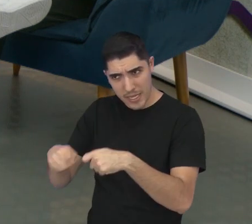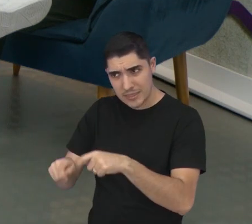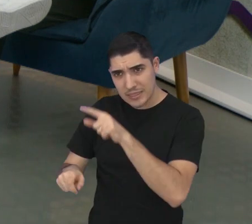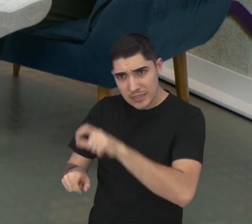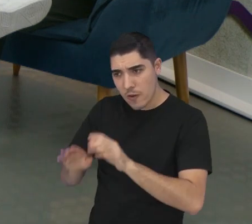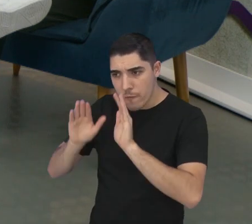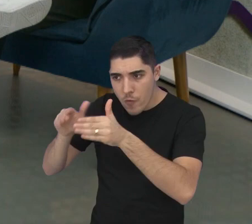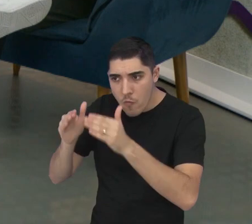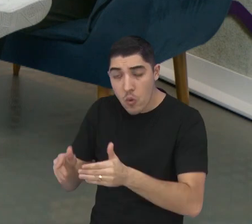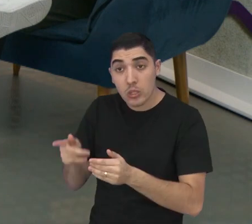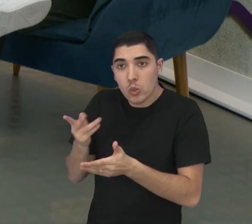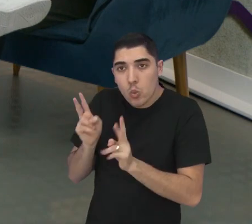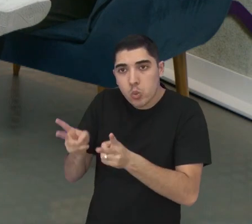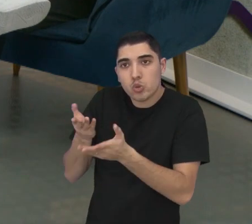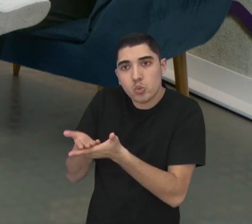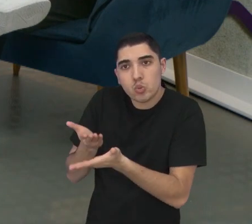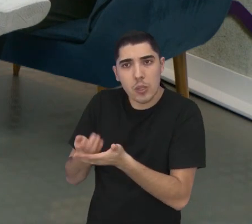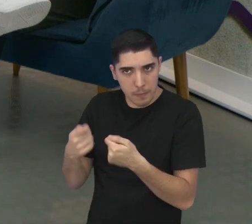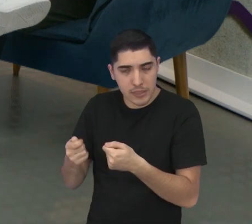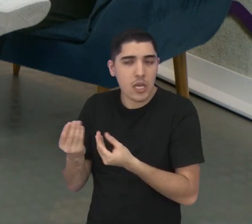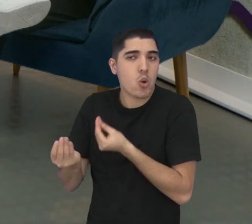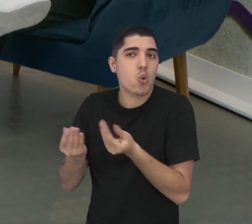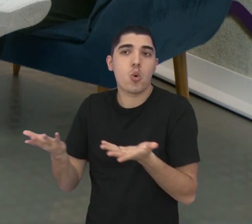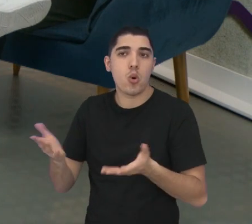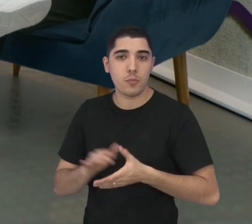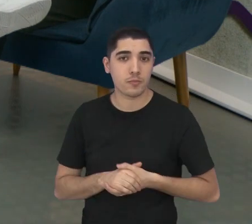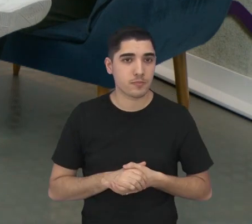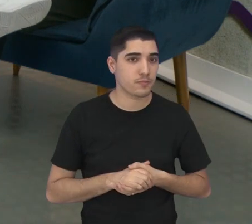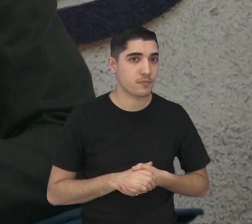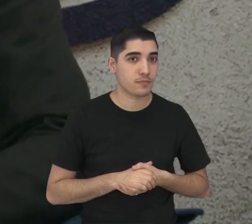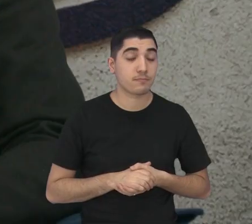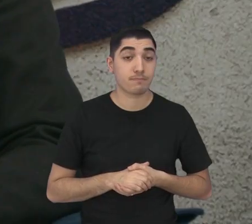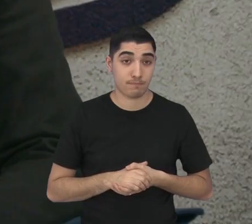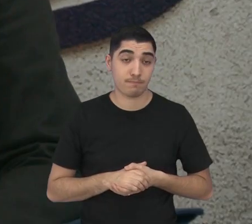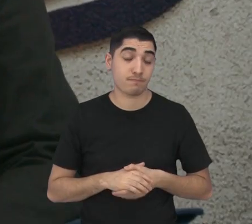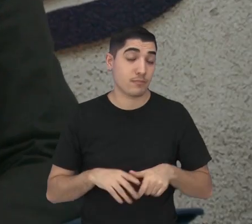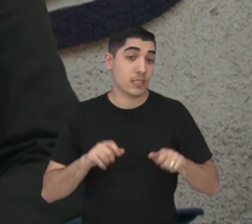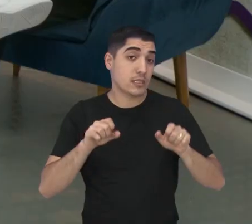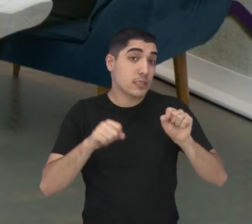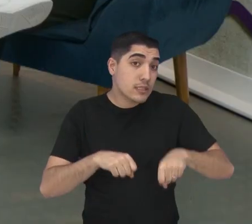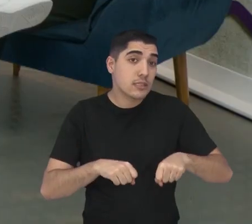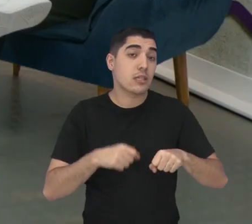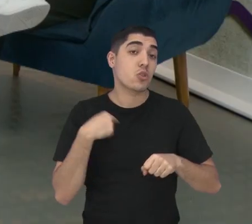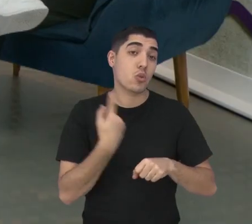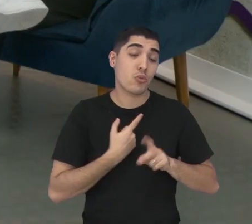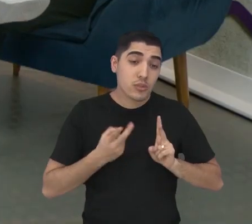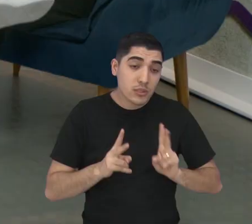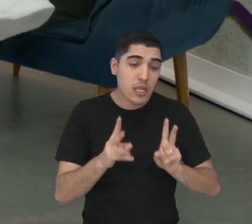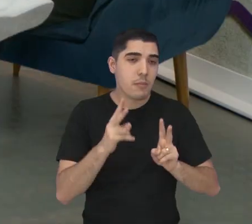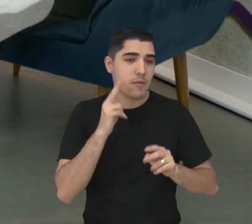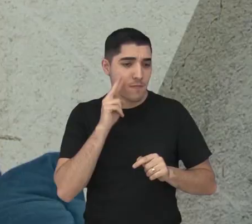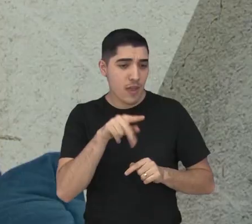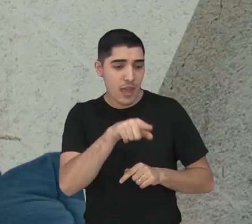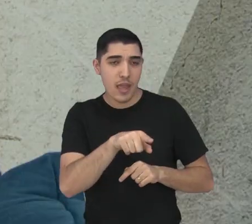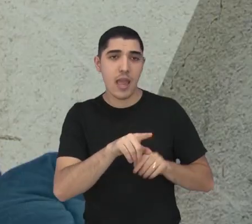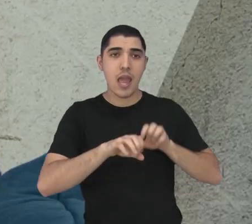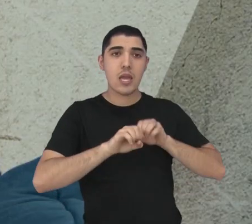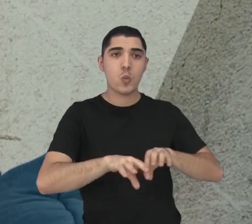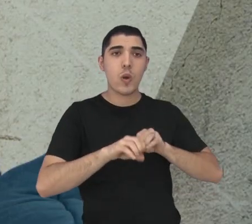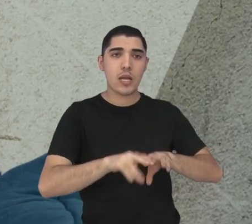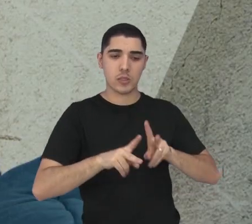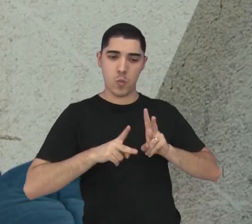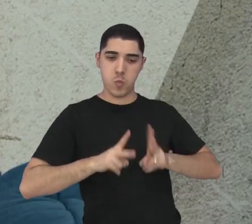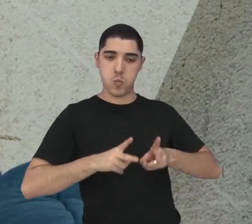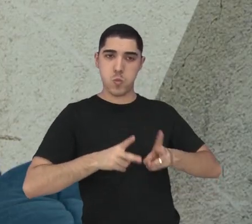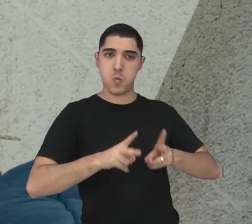estar sempre em busca de estudo para se atualizar? Como que funciona? Sempre, né? A gente sempre vai defender a importância da educação